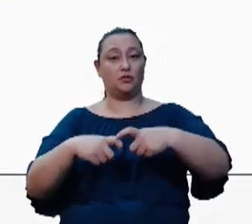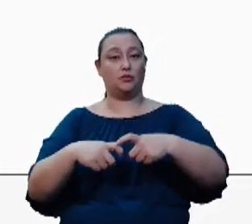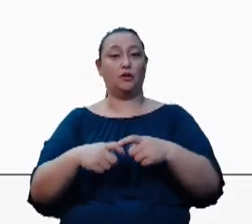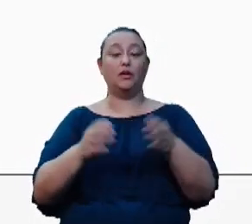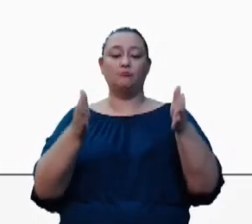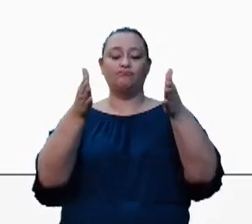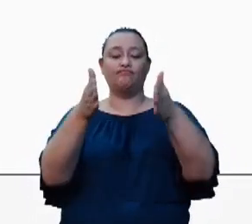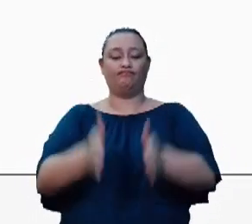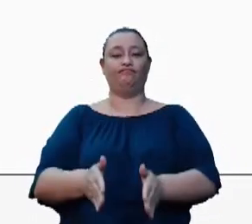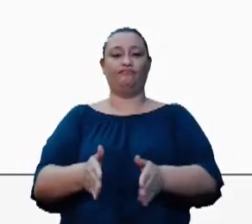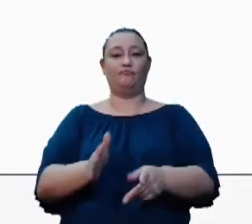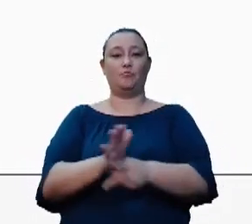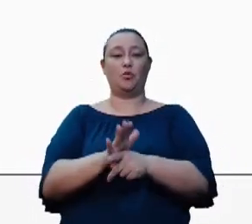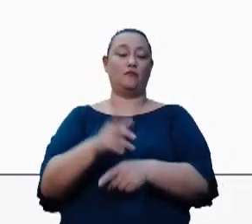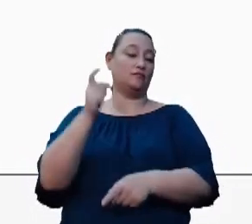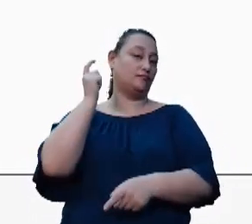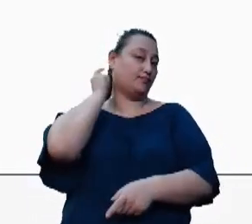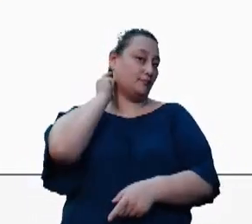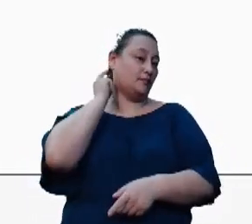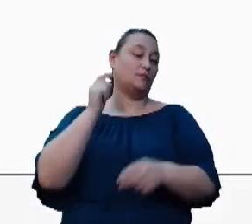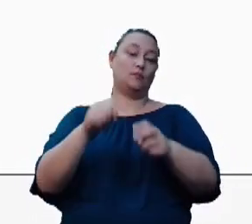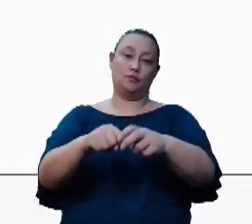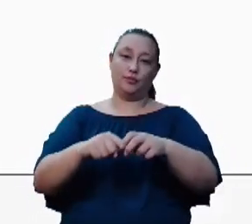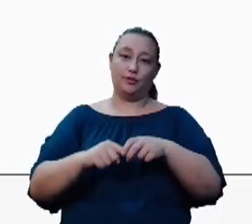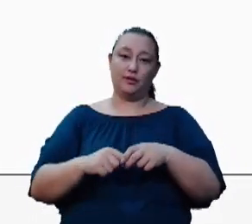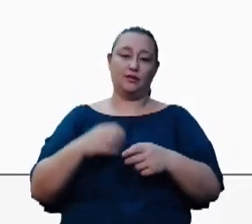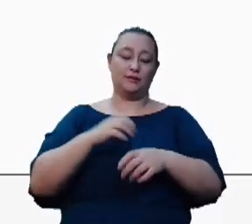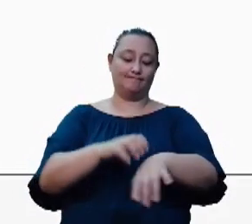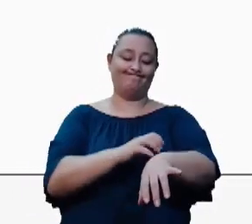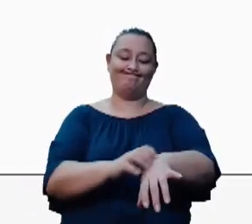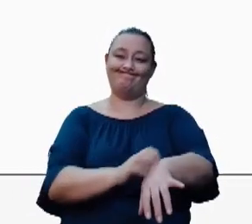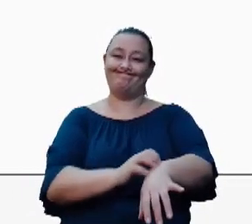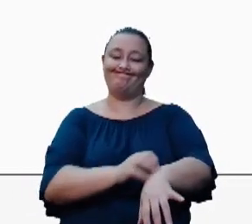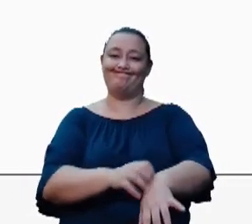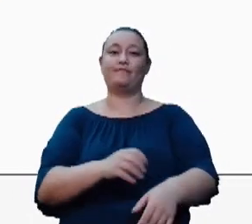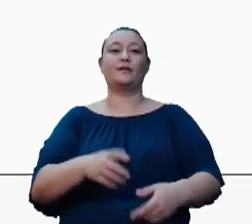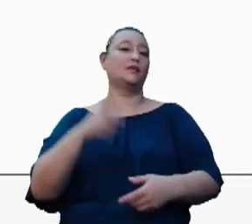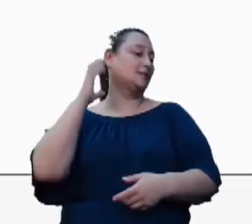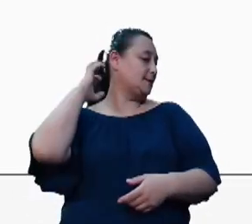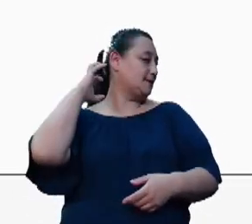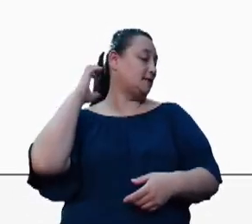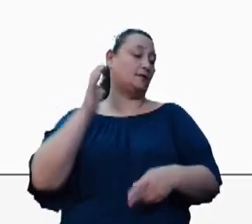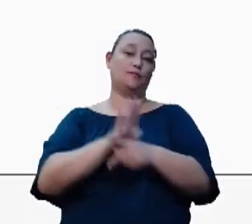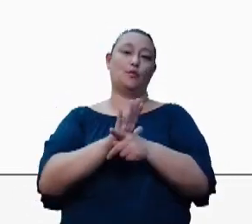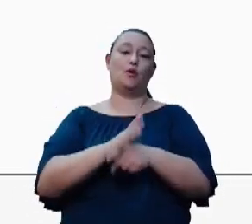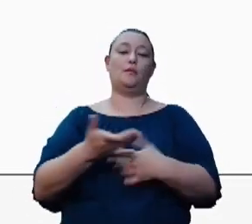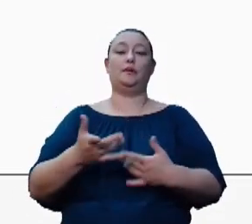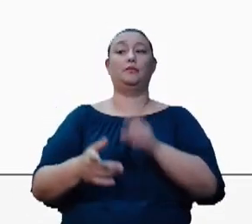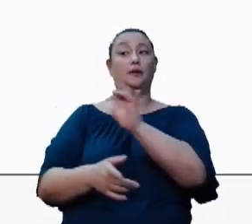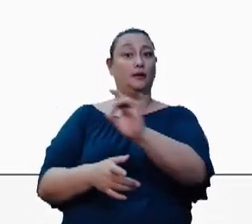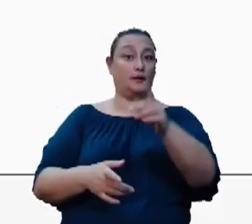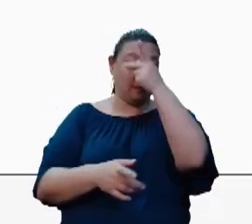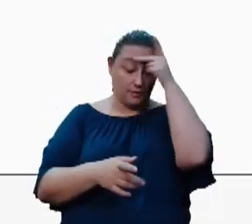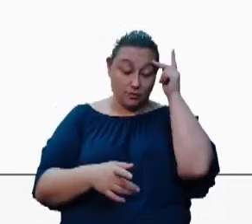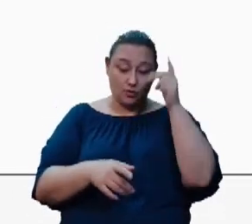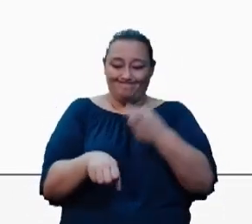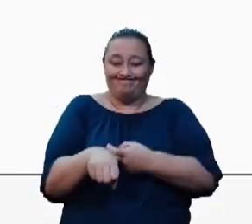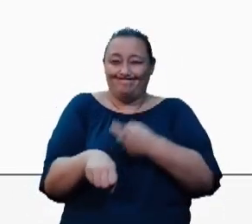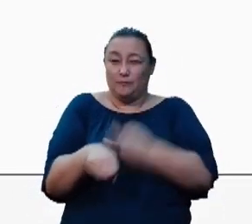reposicionado o dispositivo por causa de irritação na pele. No síndrome da pessoa rígida,